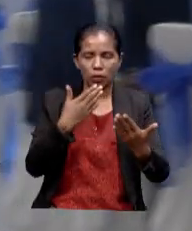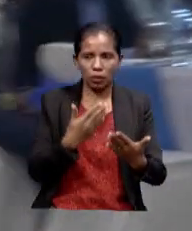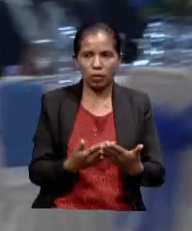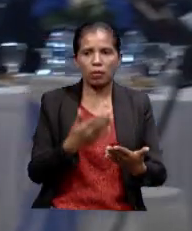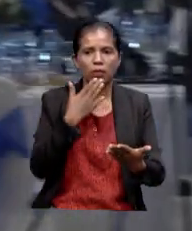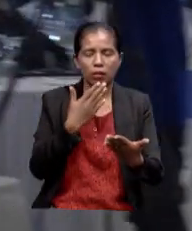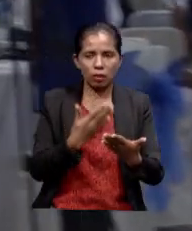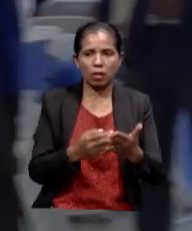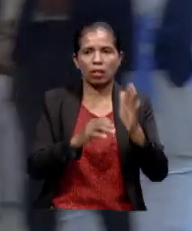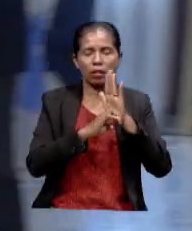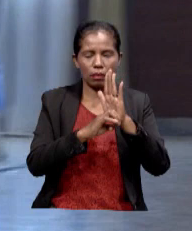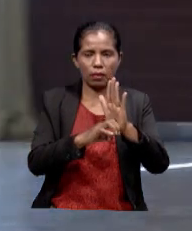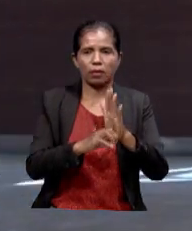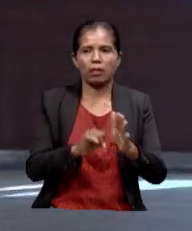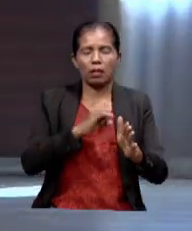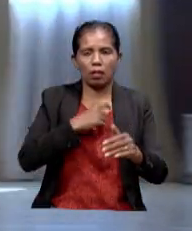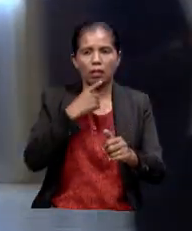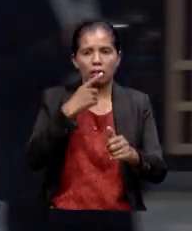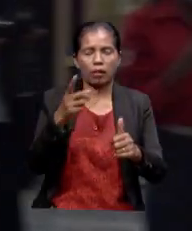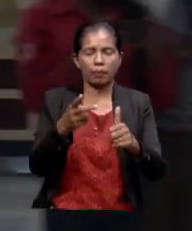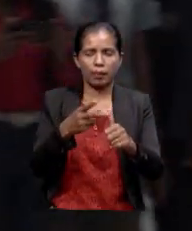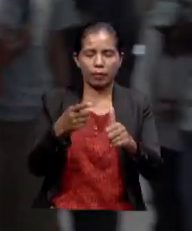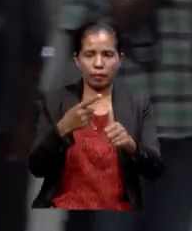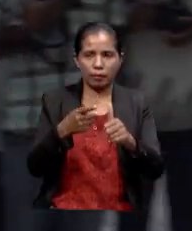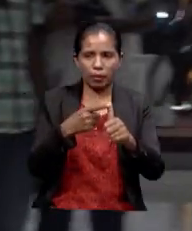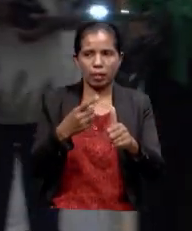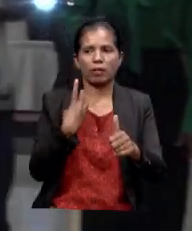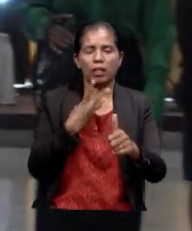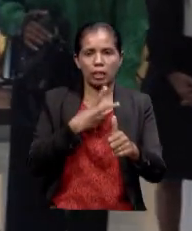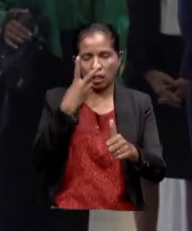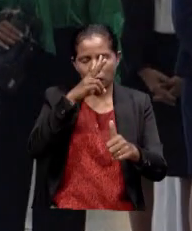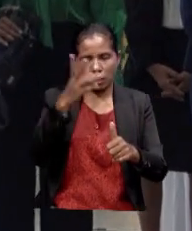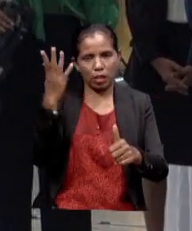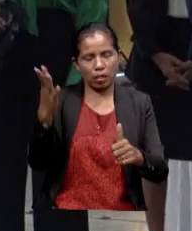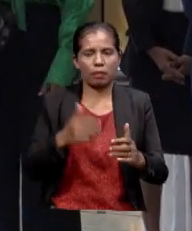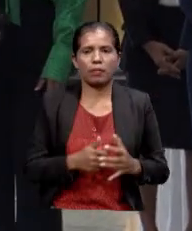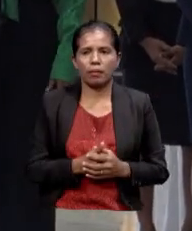aqui, né? Por exemplo, ao tempo do primeiro curso de Itarerabá, e curso